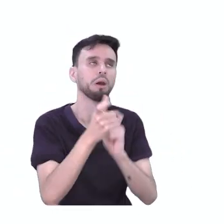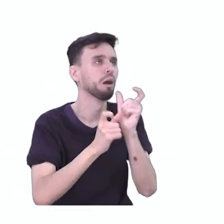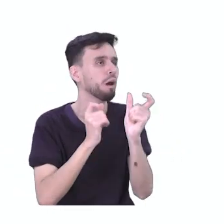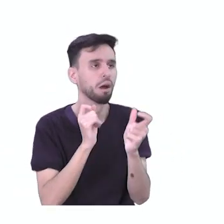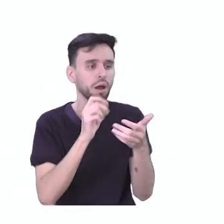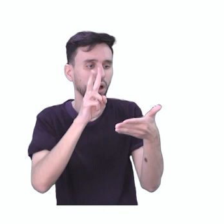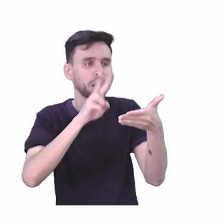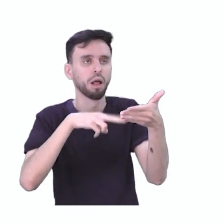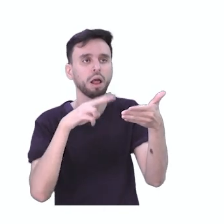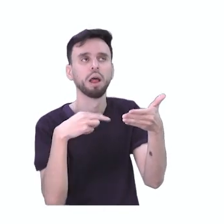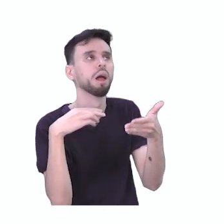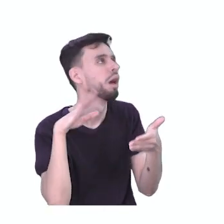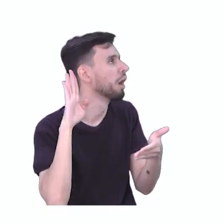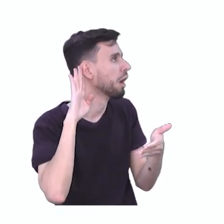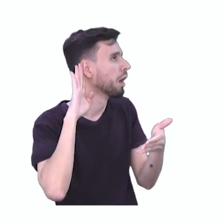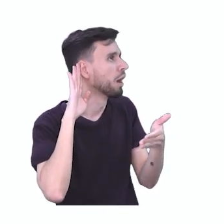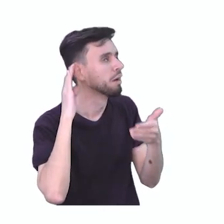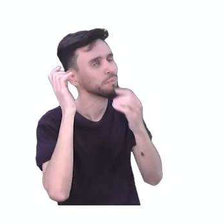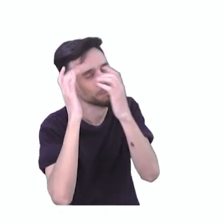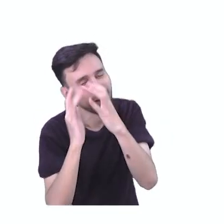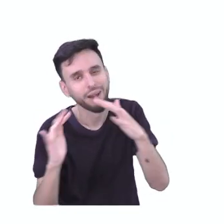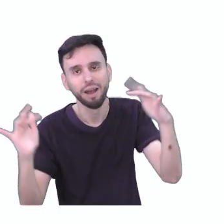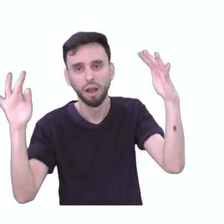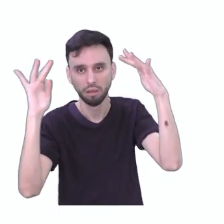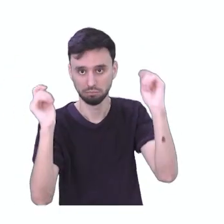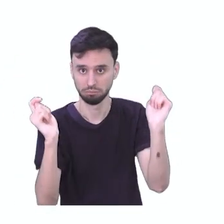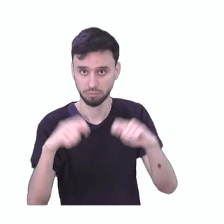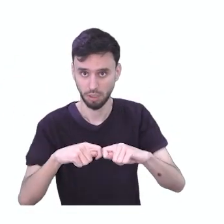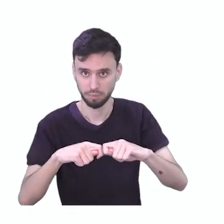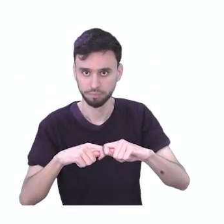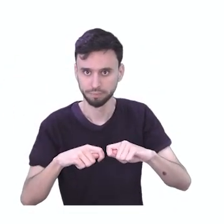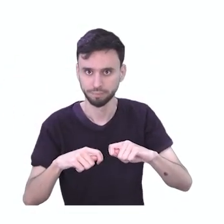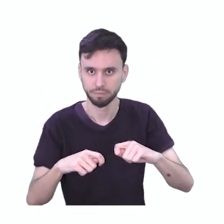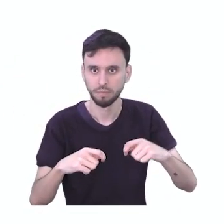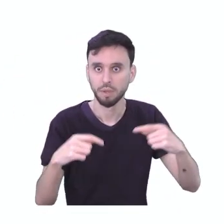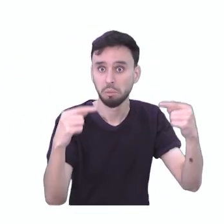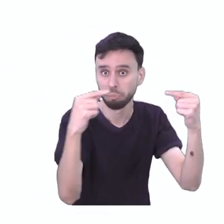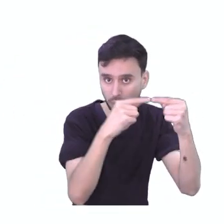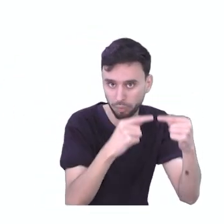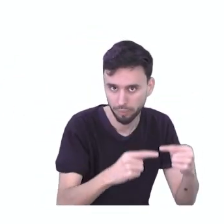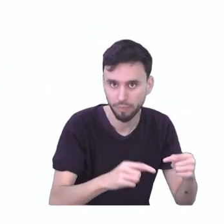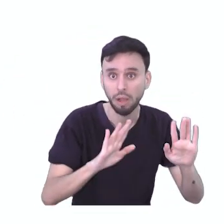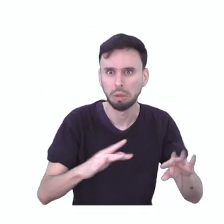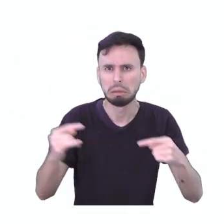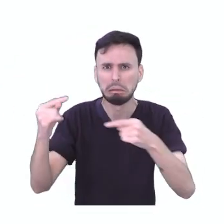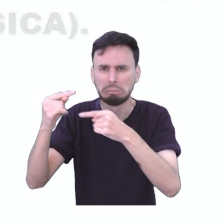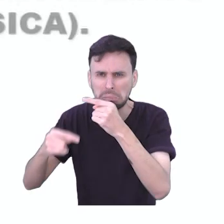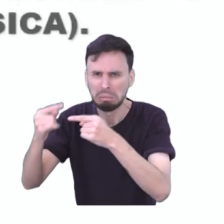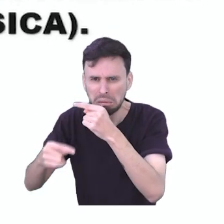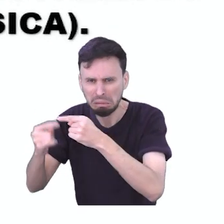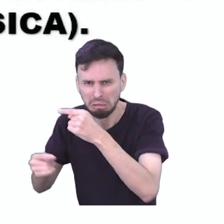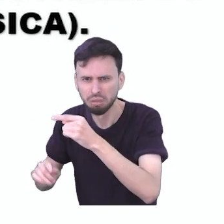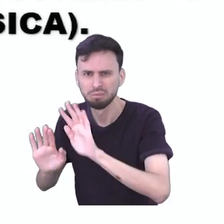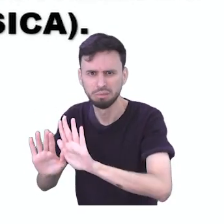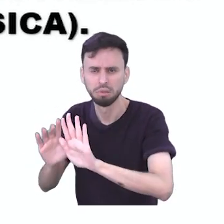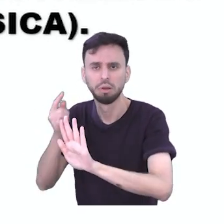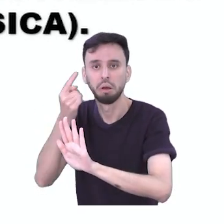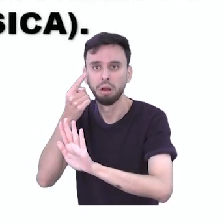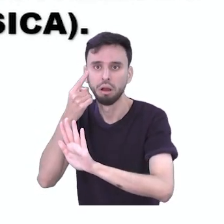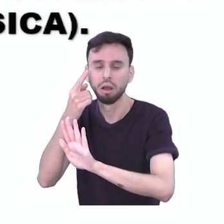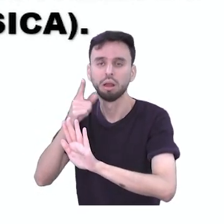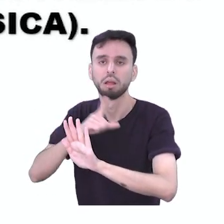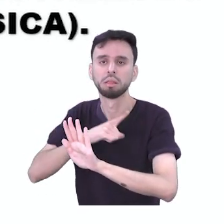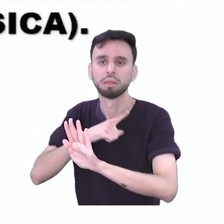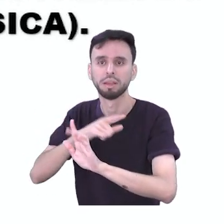o leitor viajasse nesse mundo da imaginação. Legal, né? Pontos divergentes, são os pontos que são diferentes, gente.